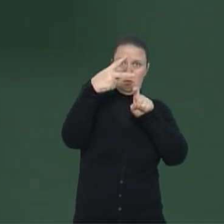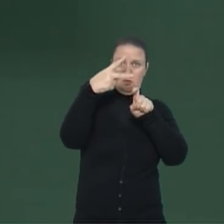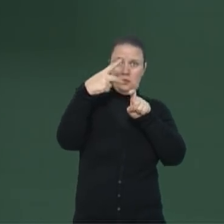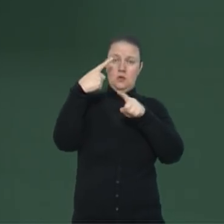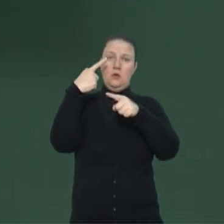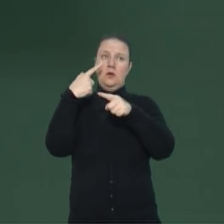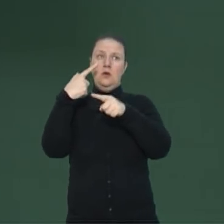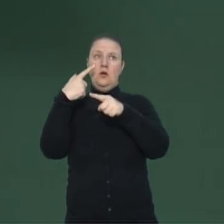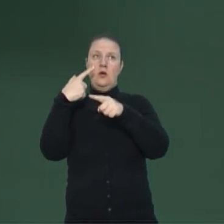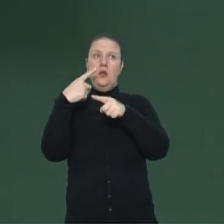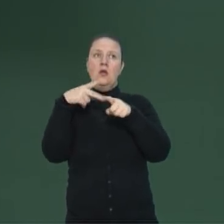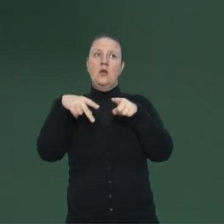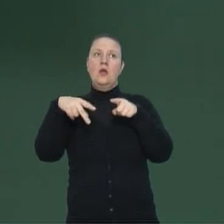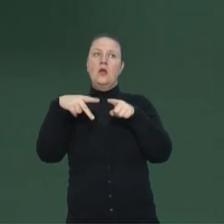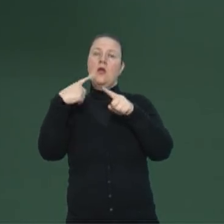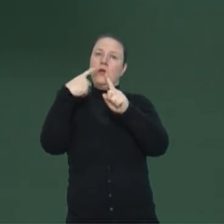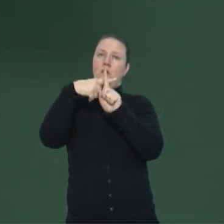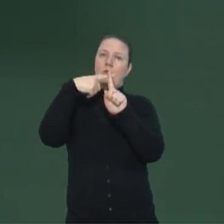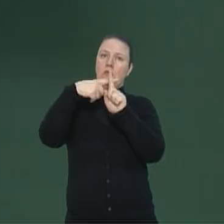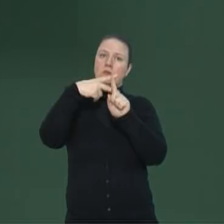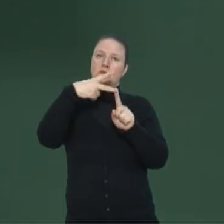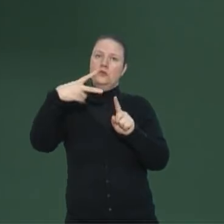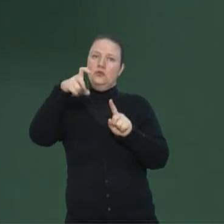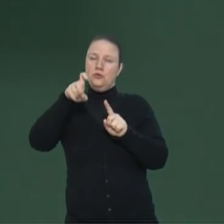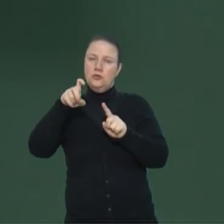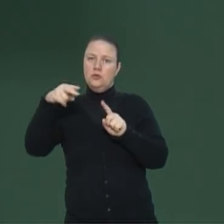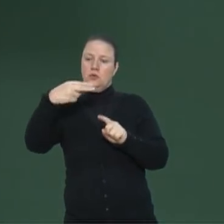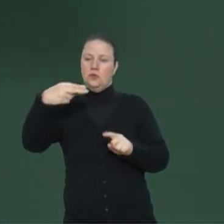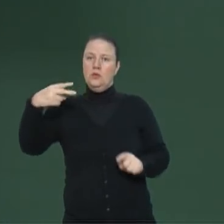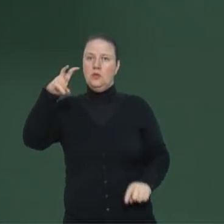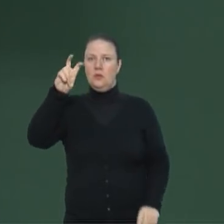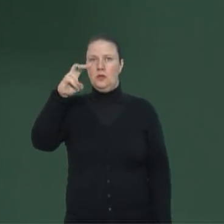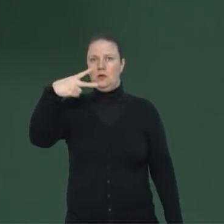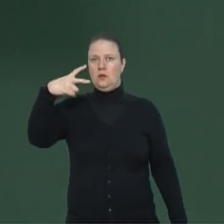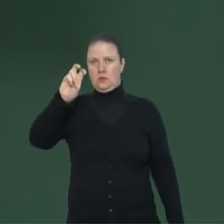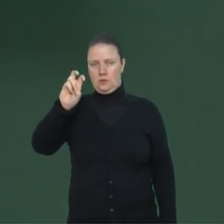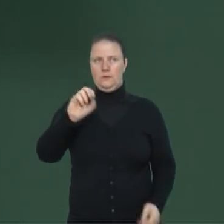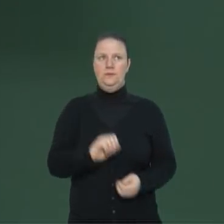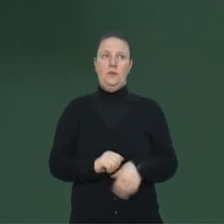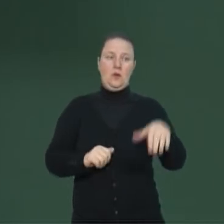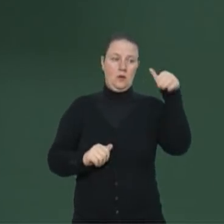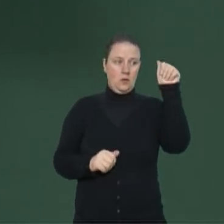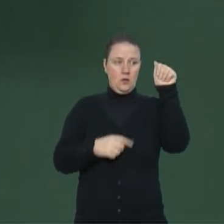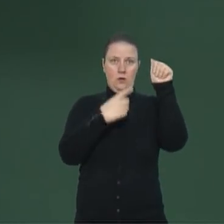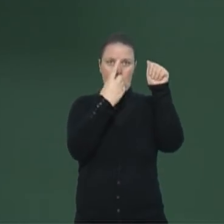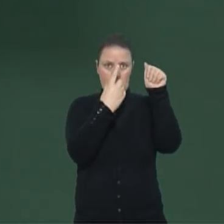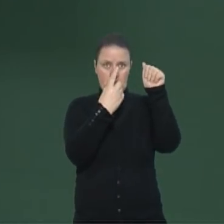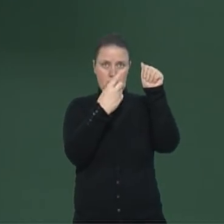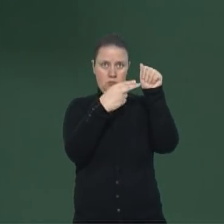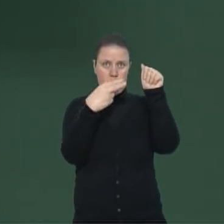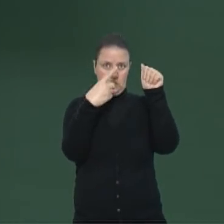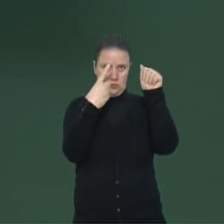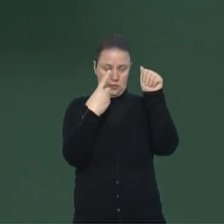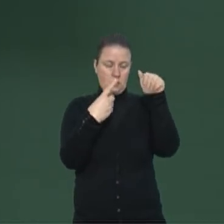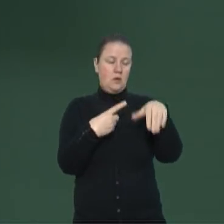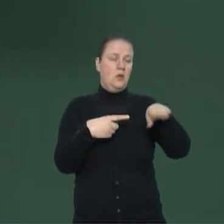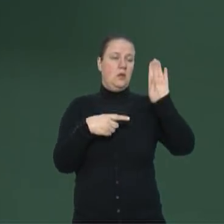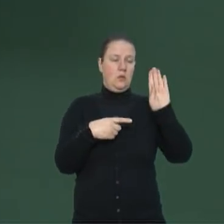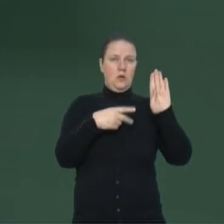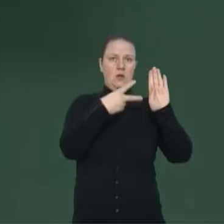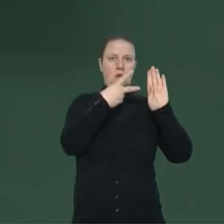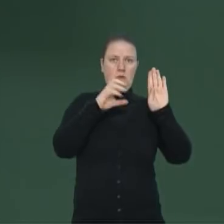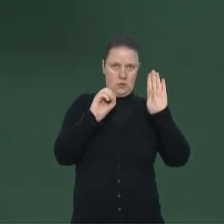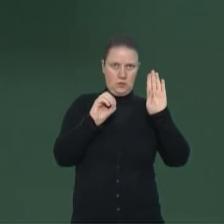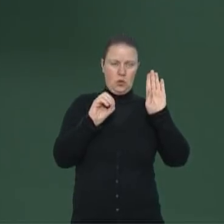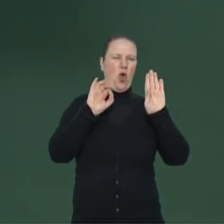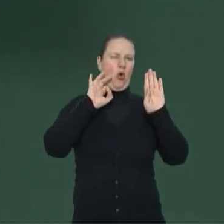a 525. O A aqui vale 1, beleza? O meu B é 20, é par, beleza? Então a